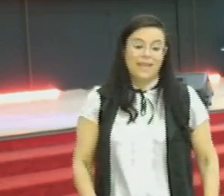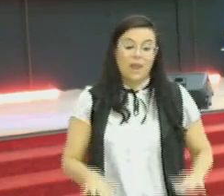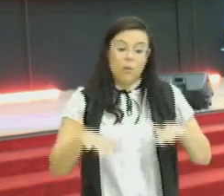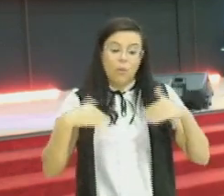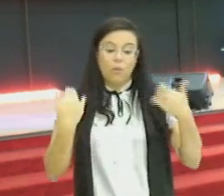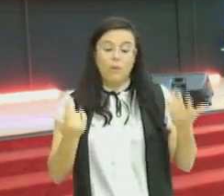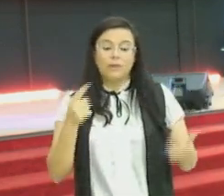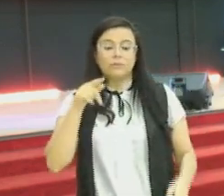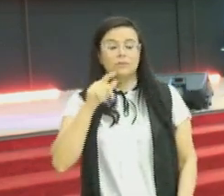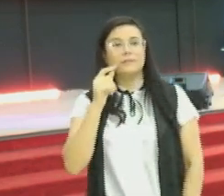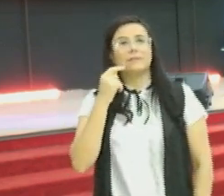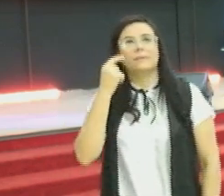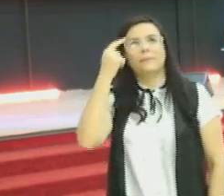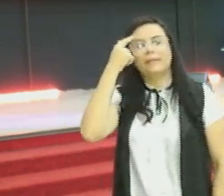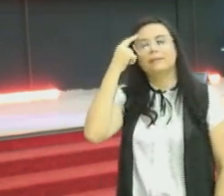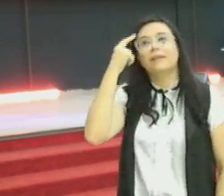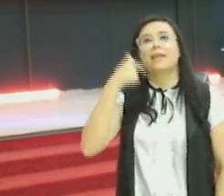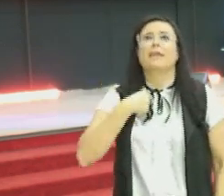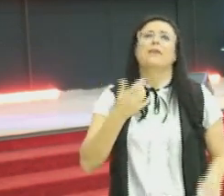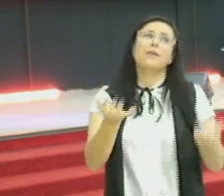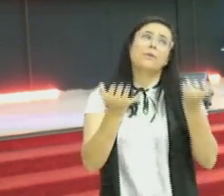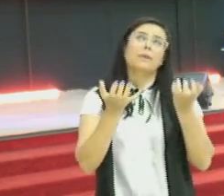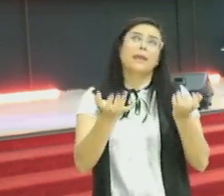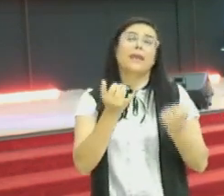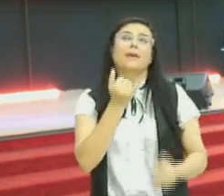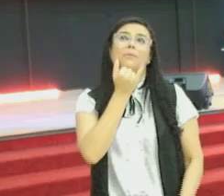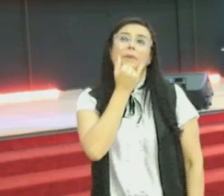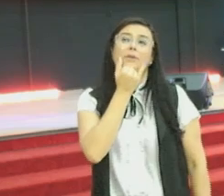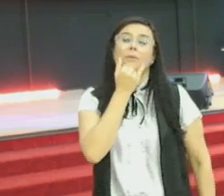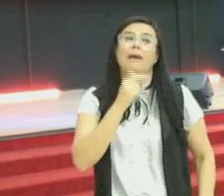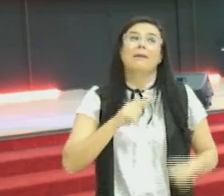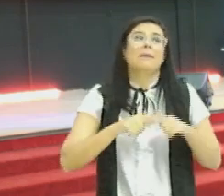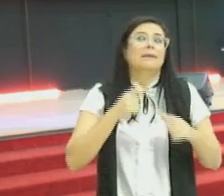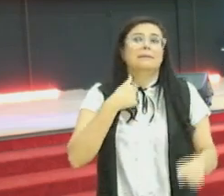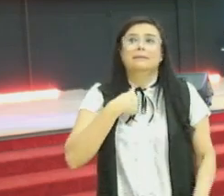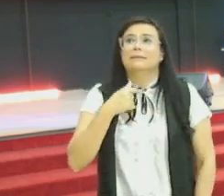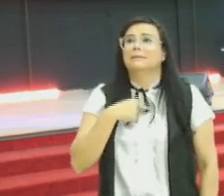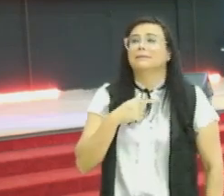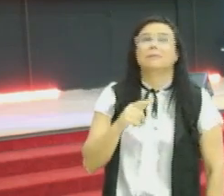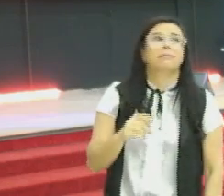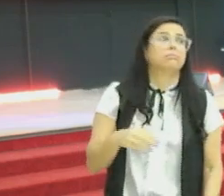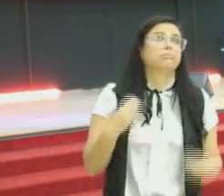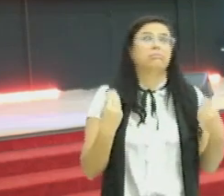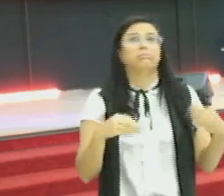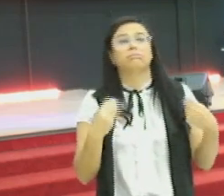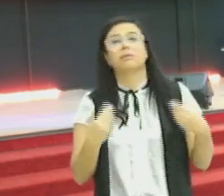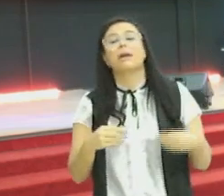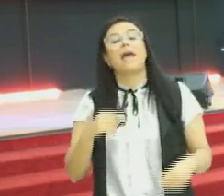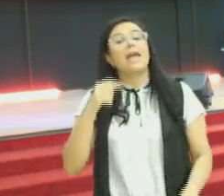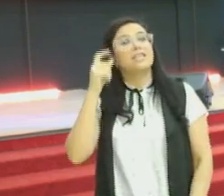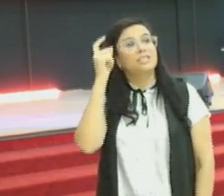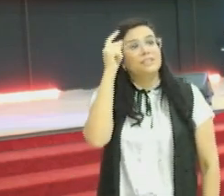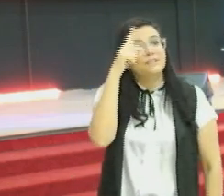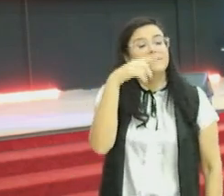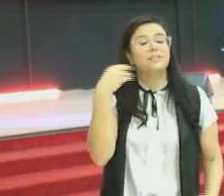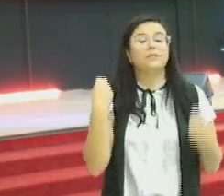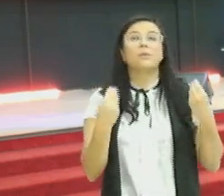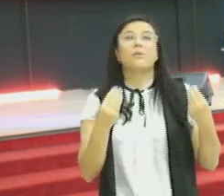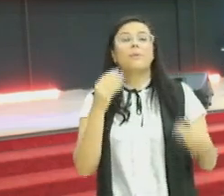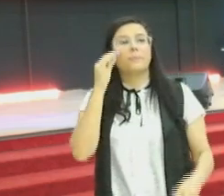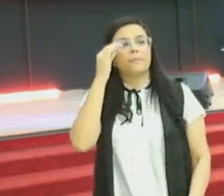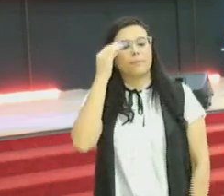o Espírito Santo te dá um empurrão e Jesus te ajuda, porque perdão é um ato da